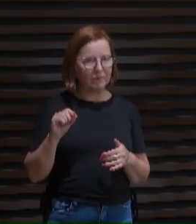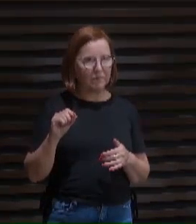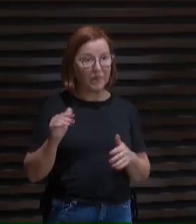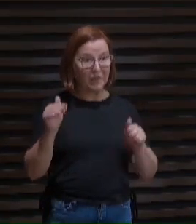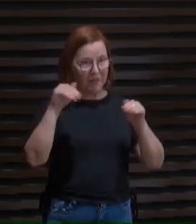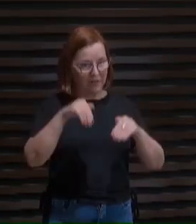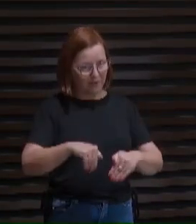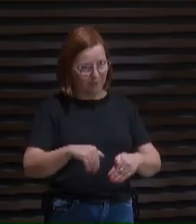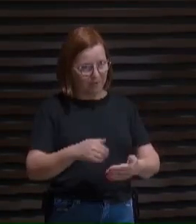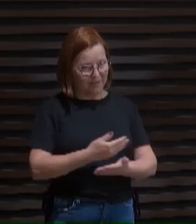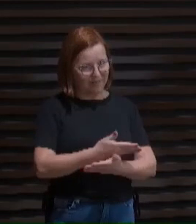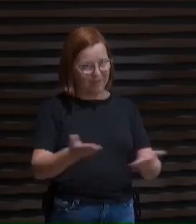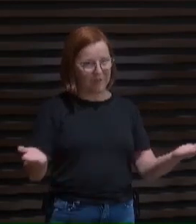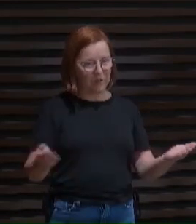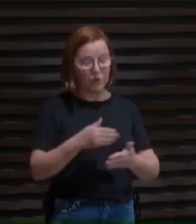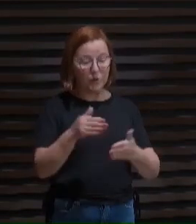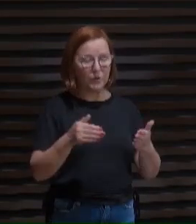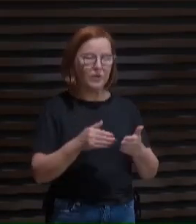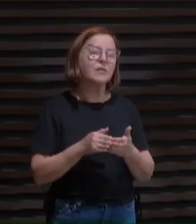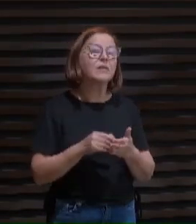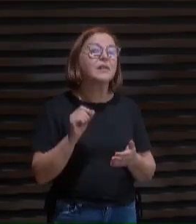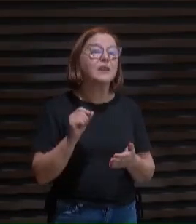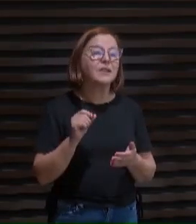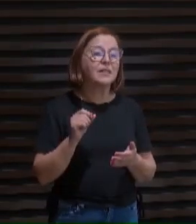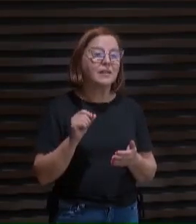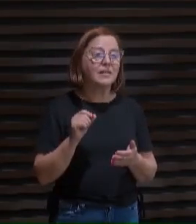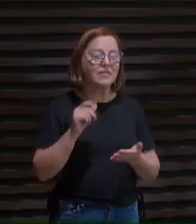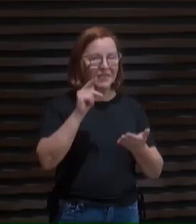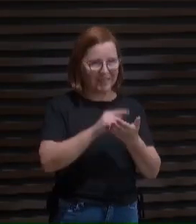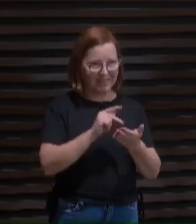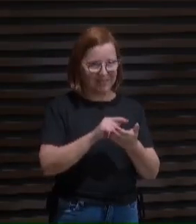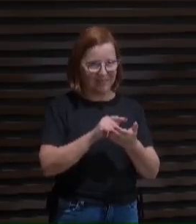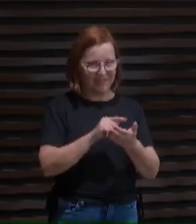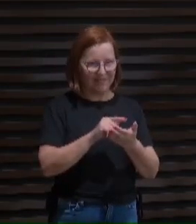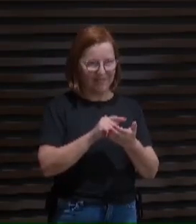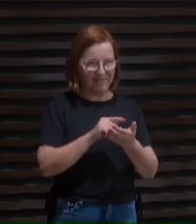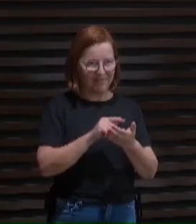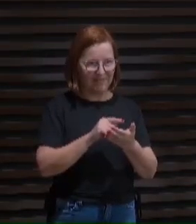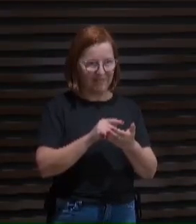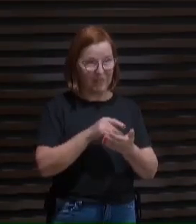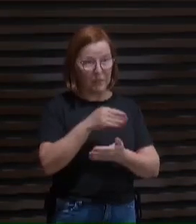Finalmente, irmãos, tudo que é